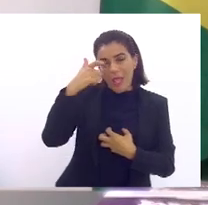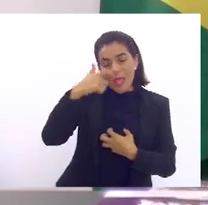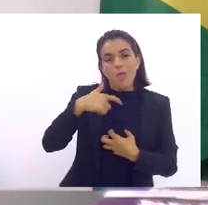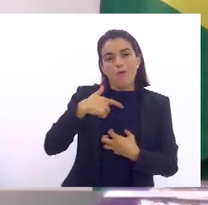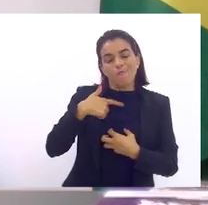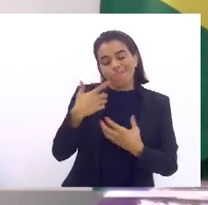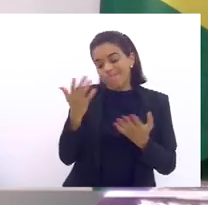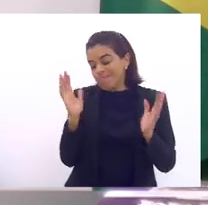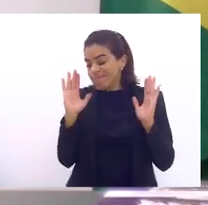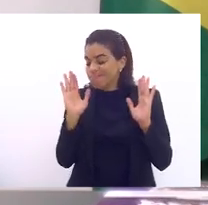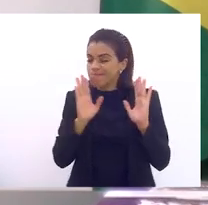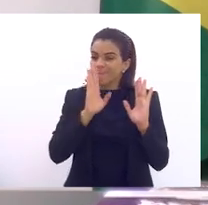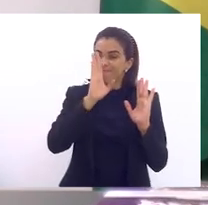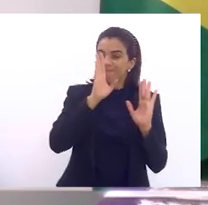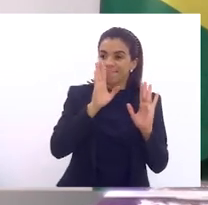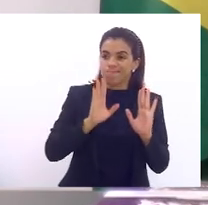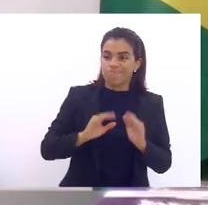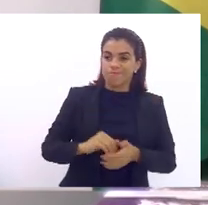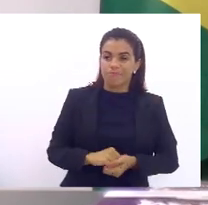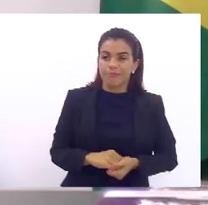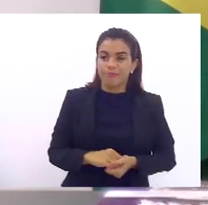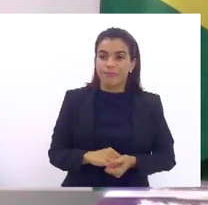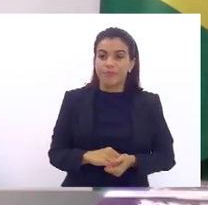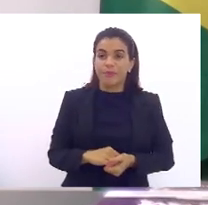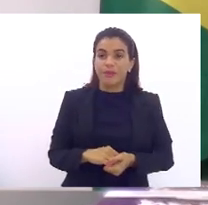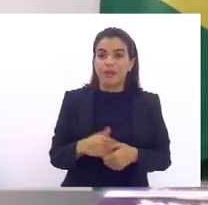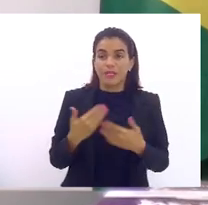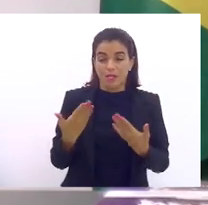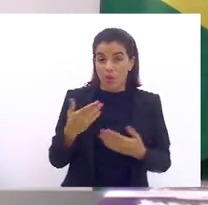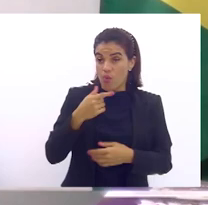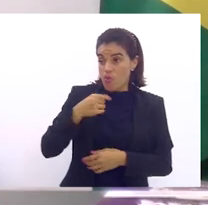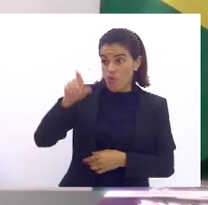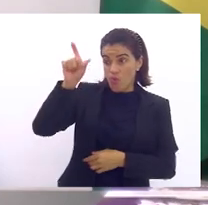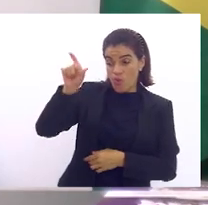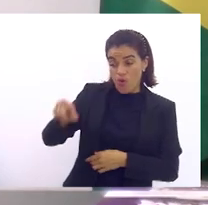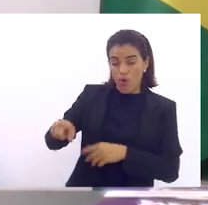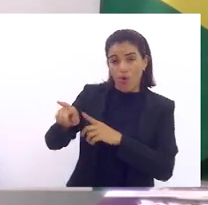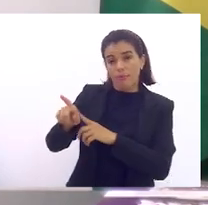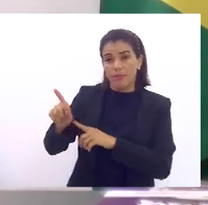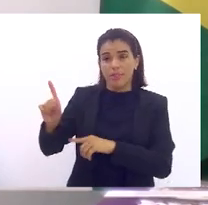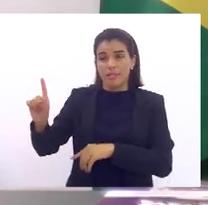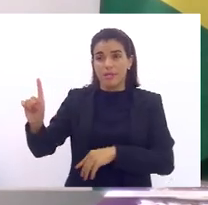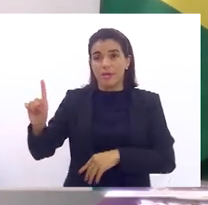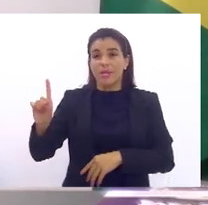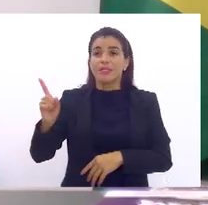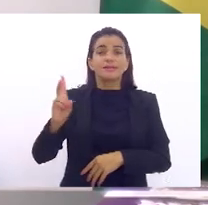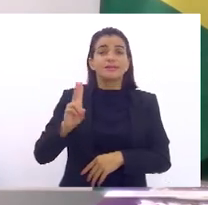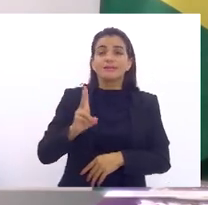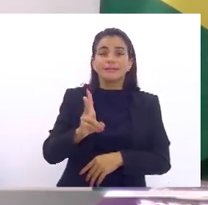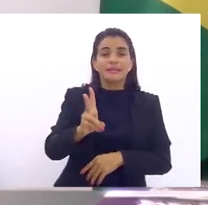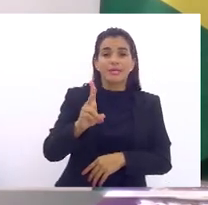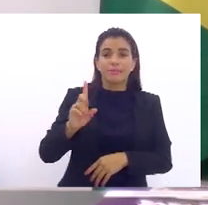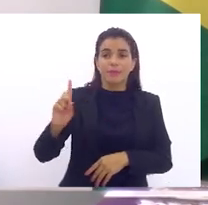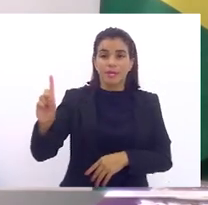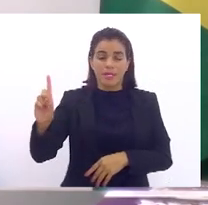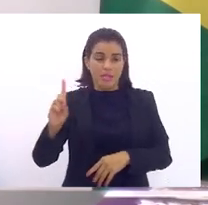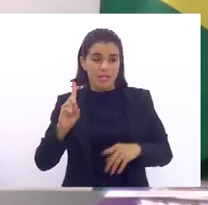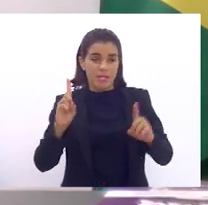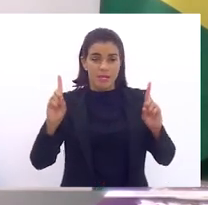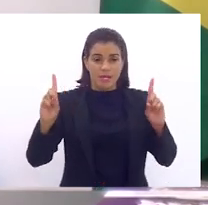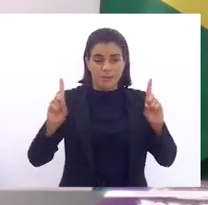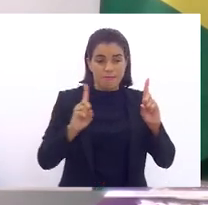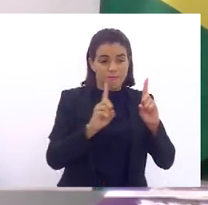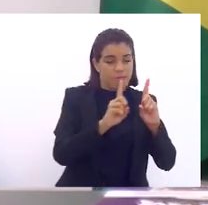violentada sexualmente Então esse esse agressor ele ia como uma uma forma de represália ele atuava ali